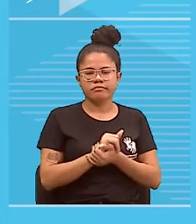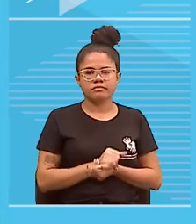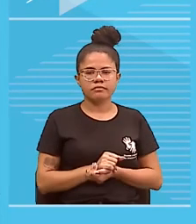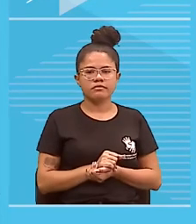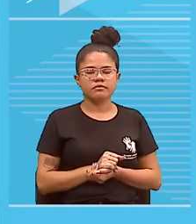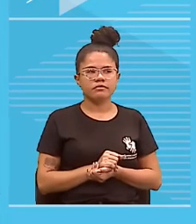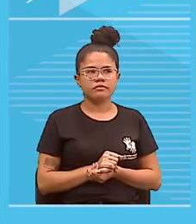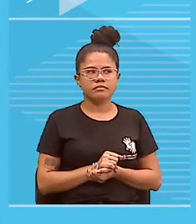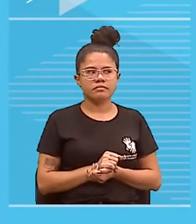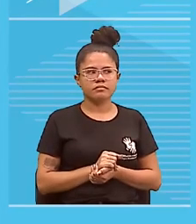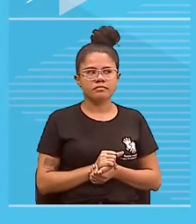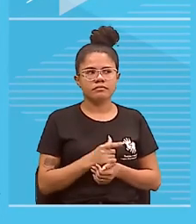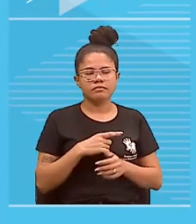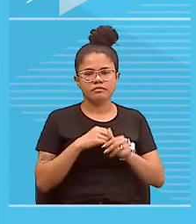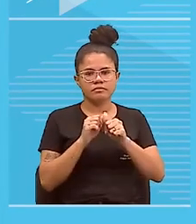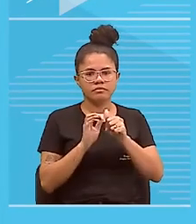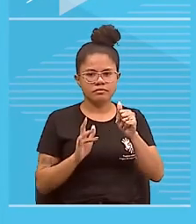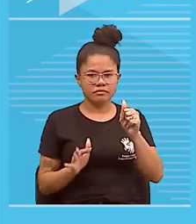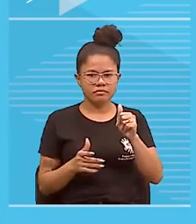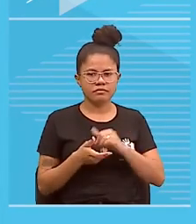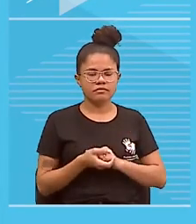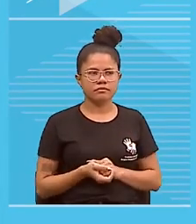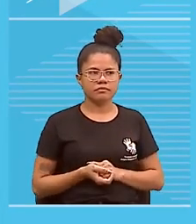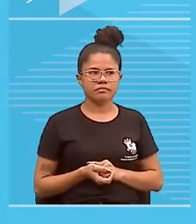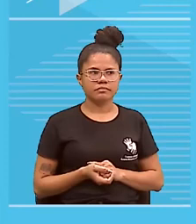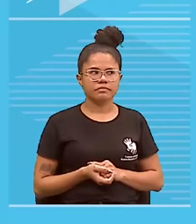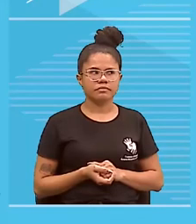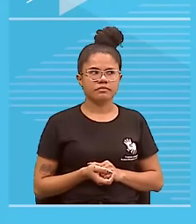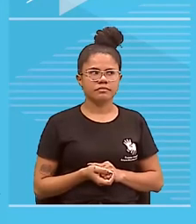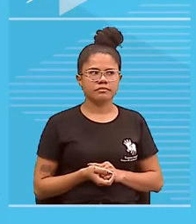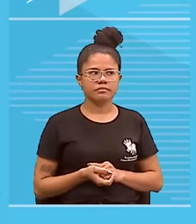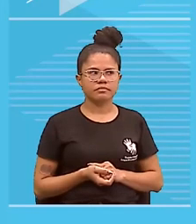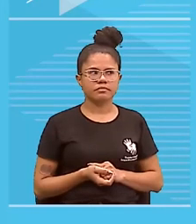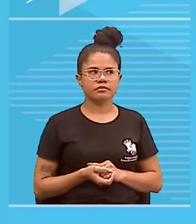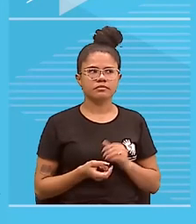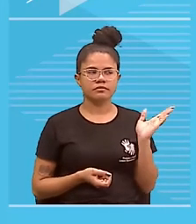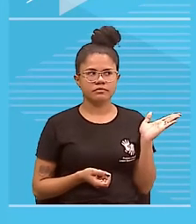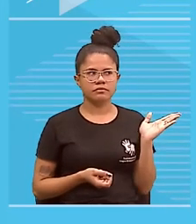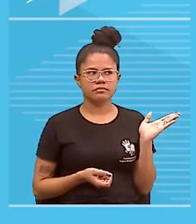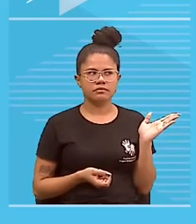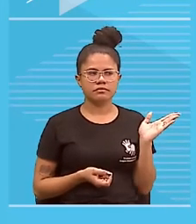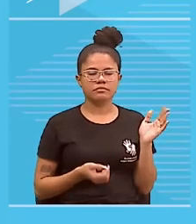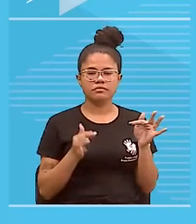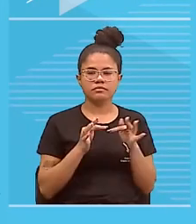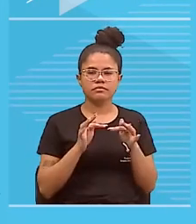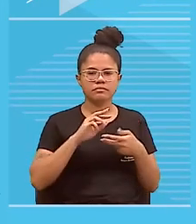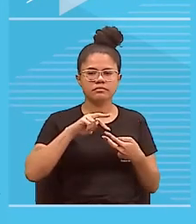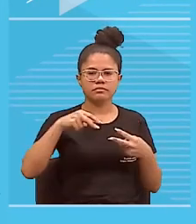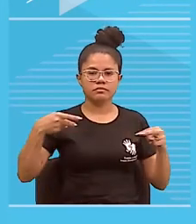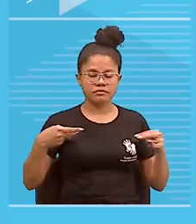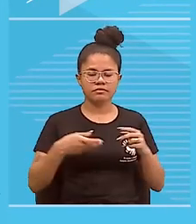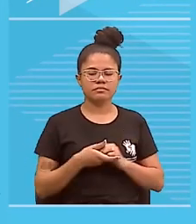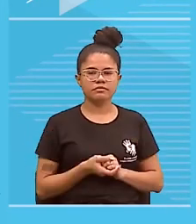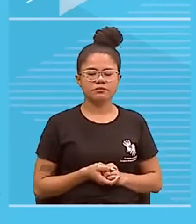enfim pentoses é o babado é mais embaixo viu é tão função genética